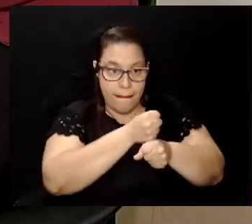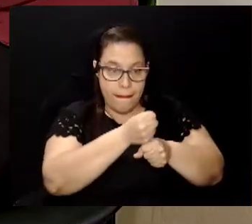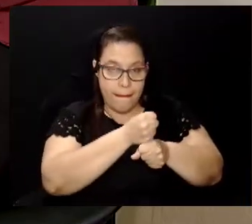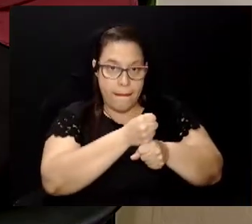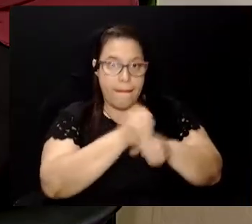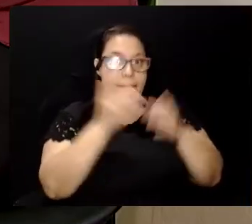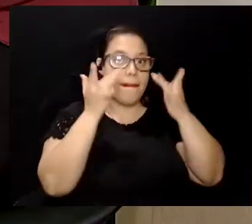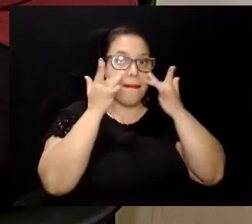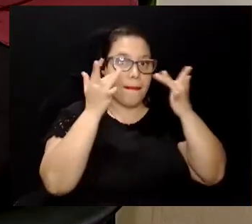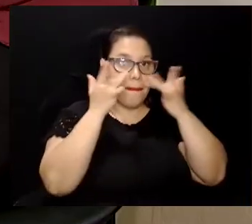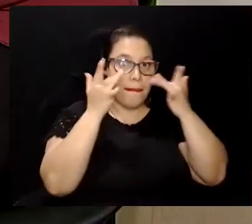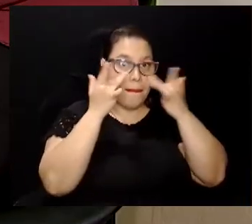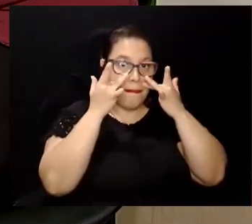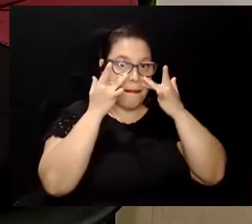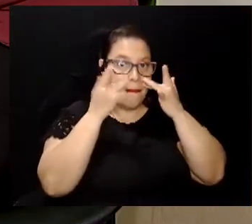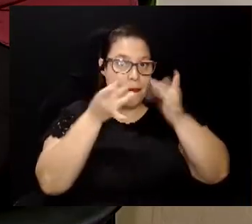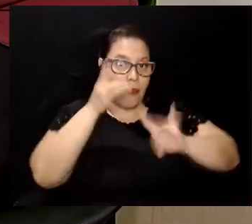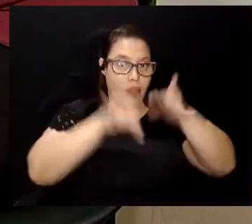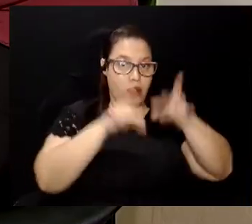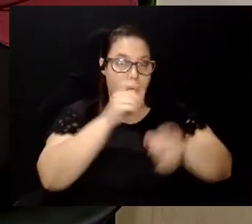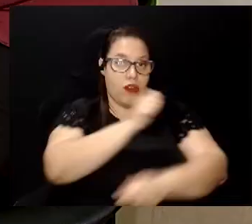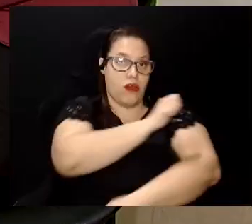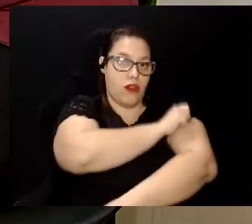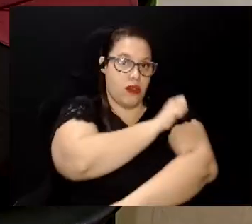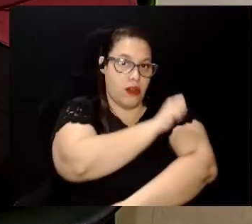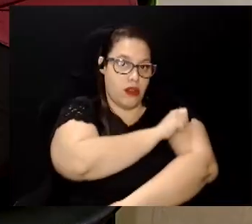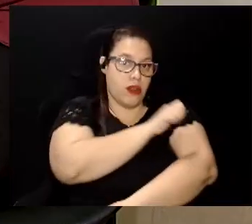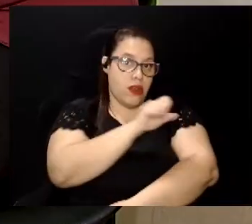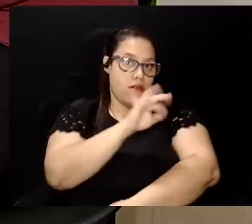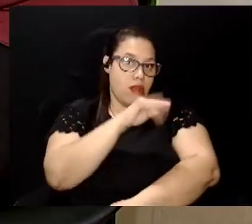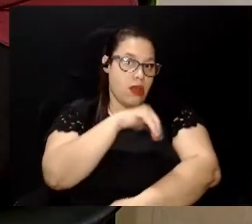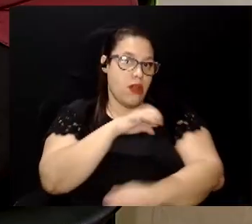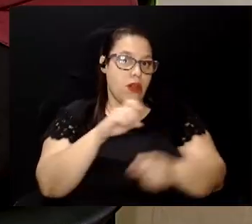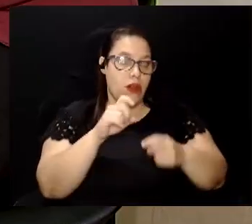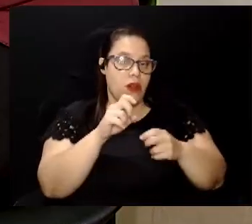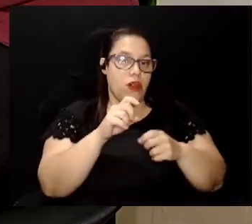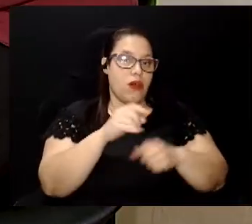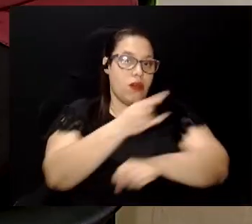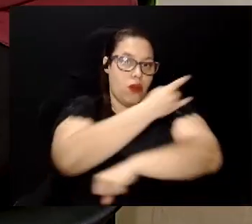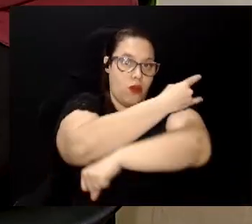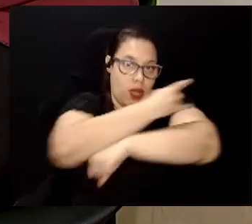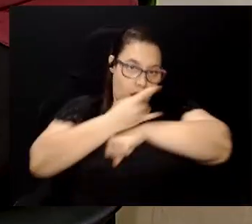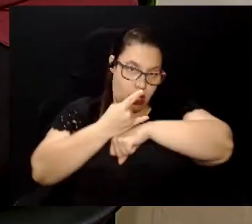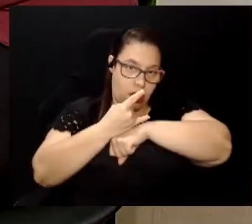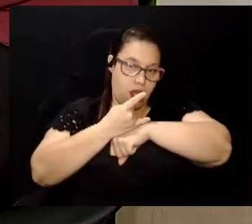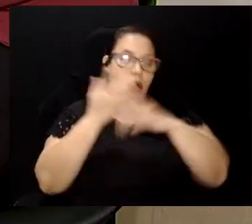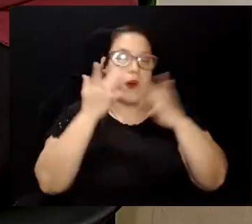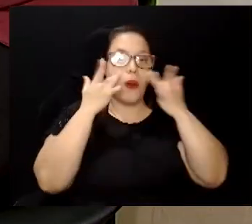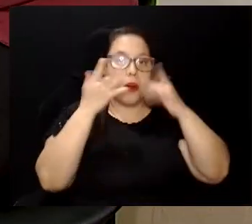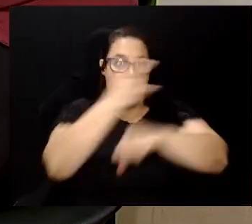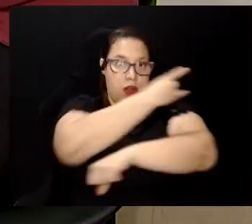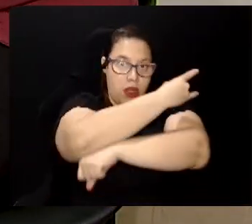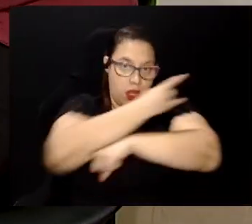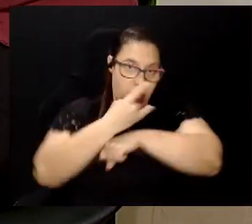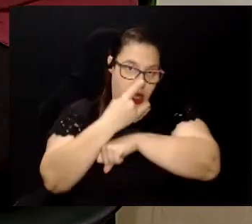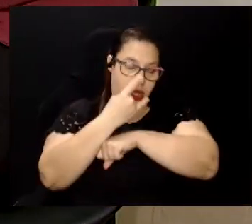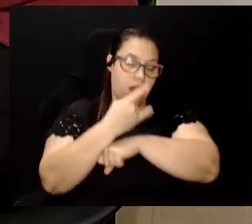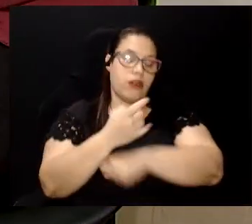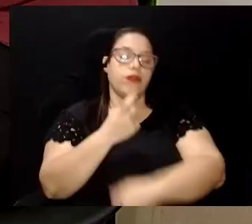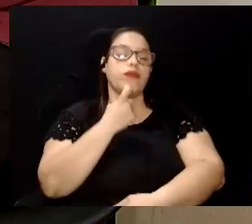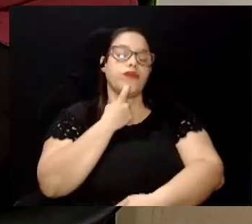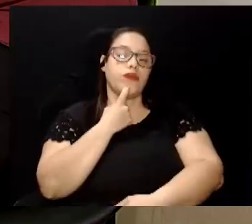do Estudante e também no Teatro Castro Mendes, lá em Campinas. E aí vem